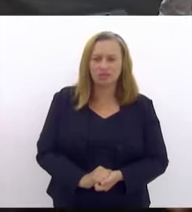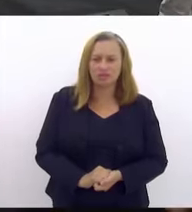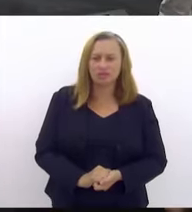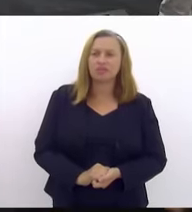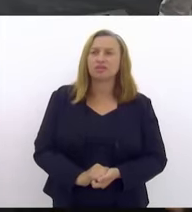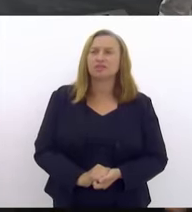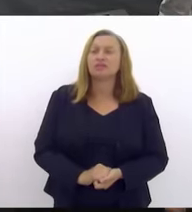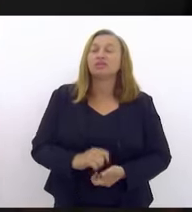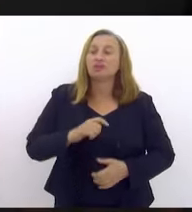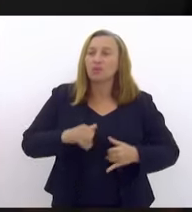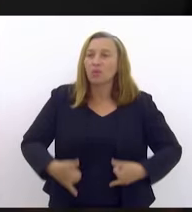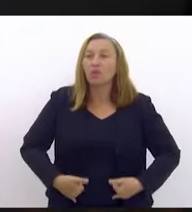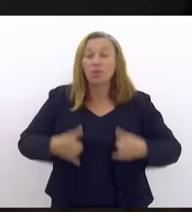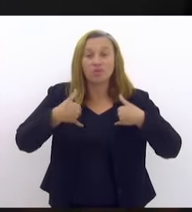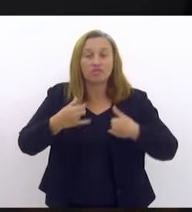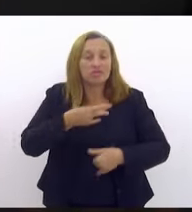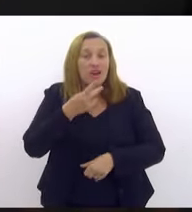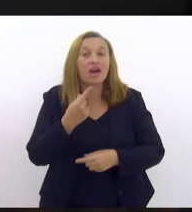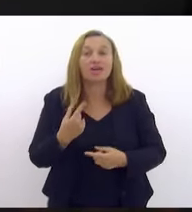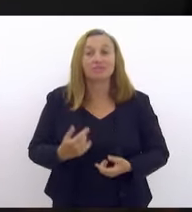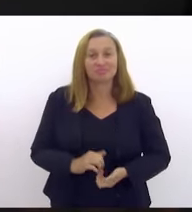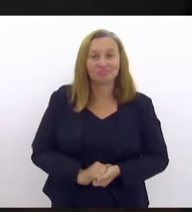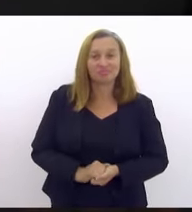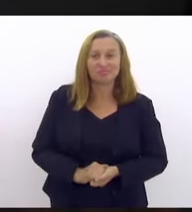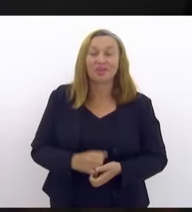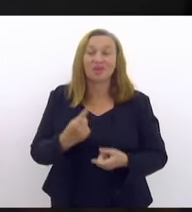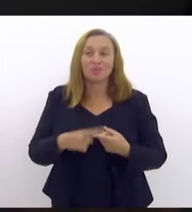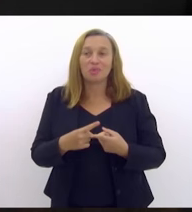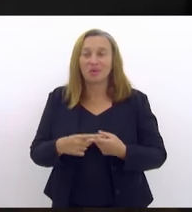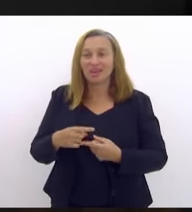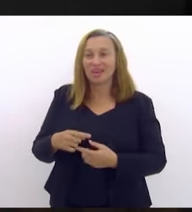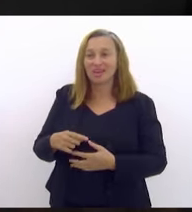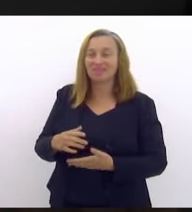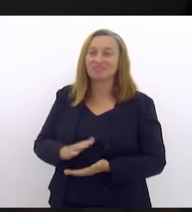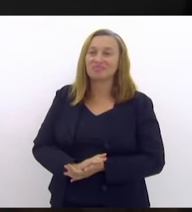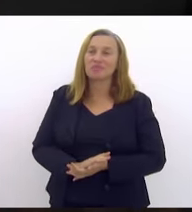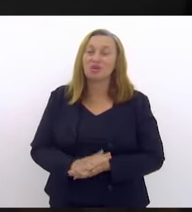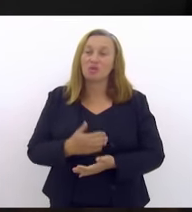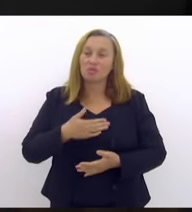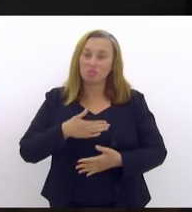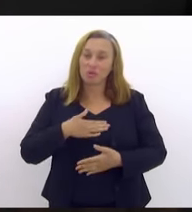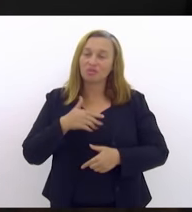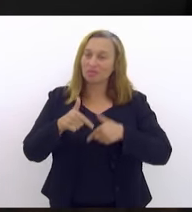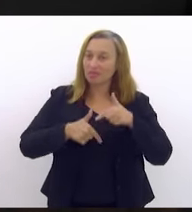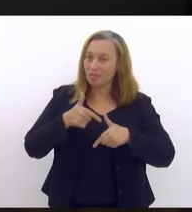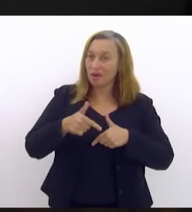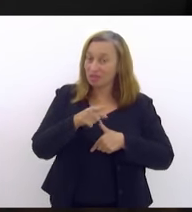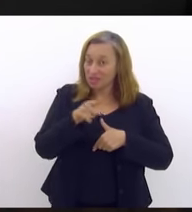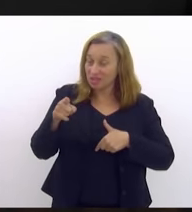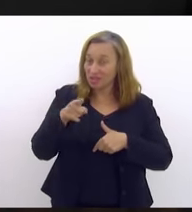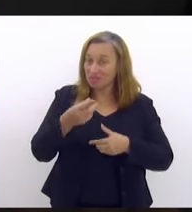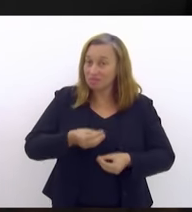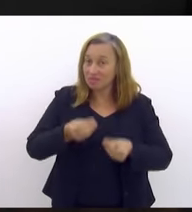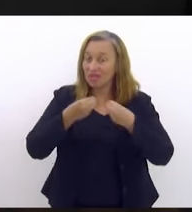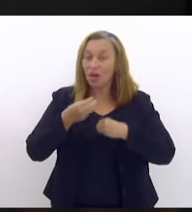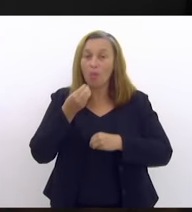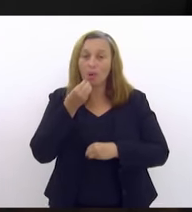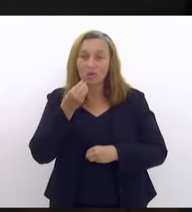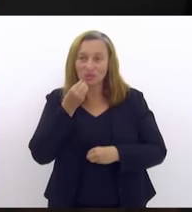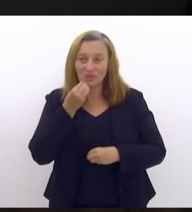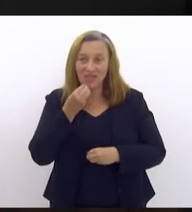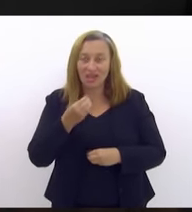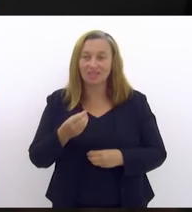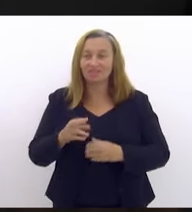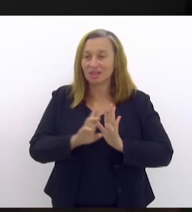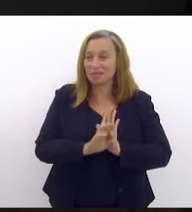E eu tenho muito orgulho de falar isso, que através da minha pessoa, vocês me deram essa oportunidade de eu